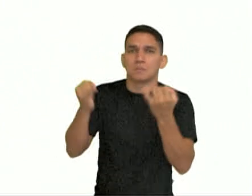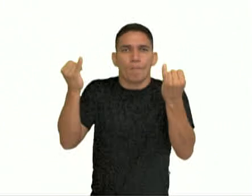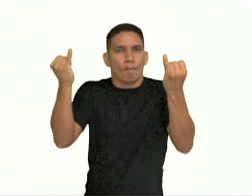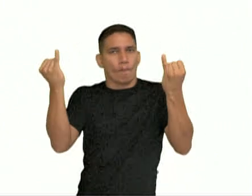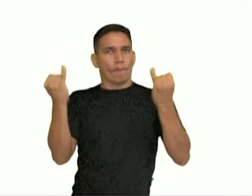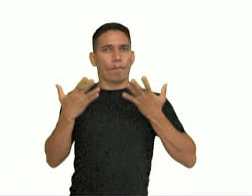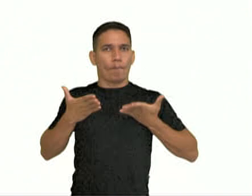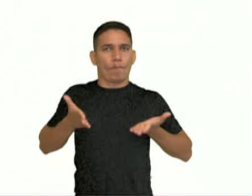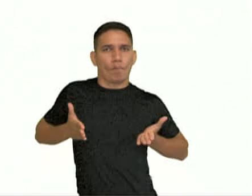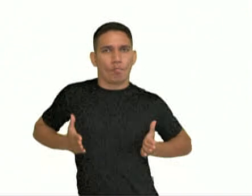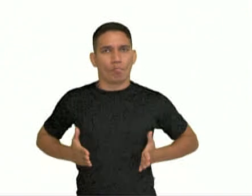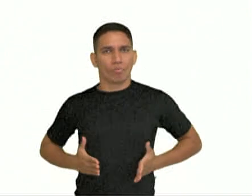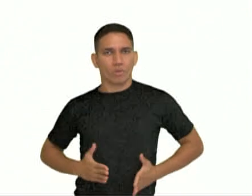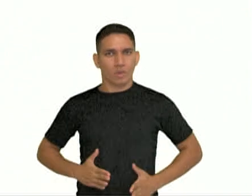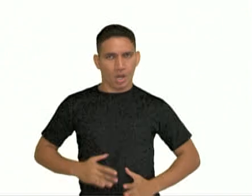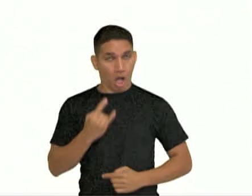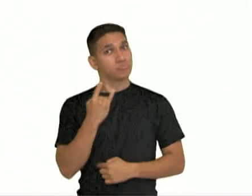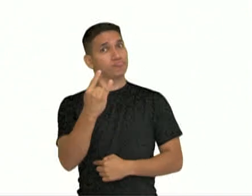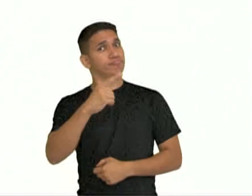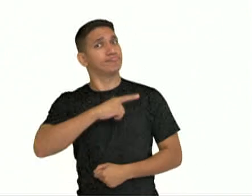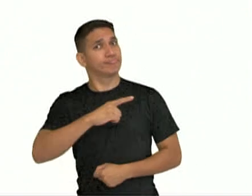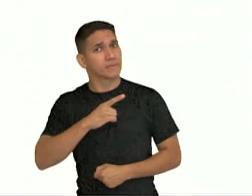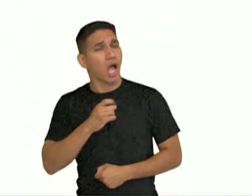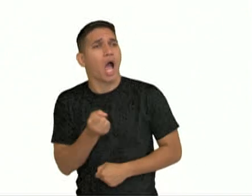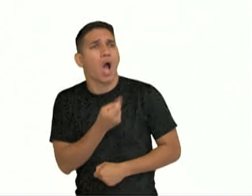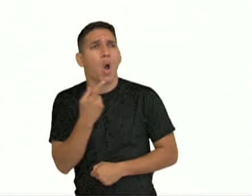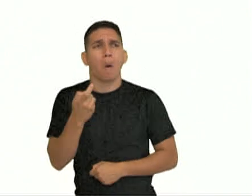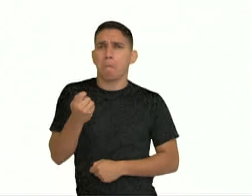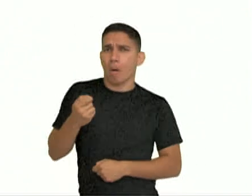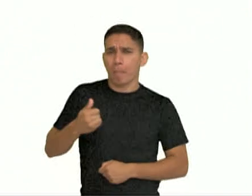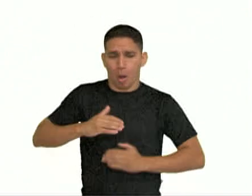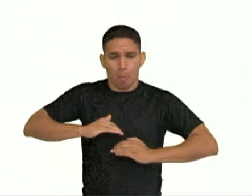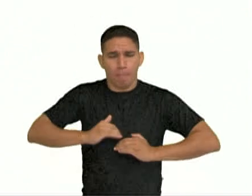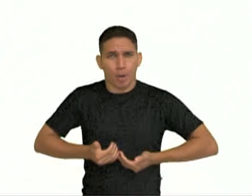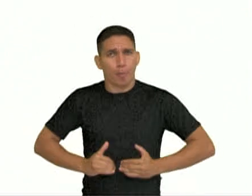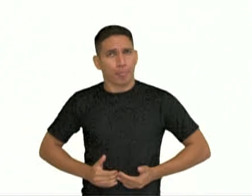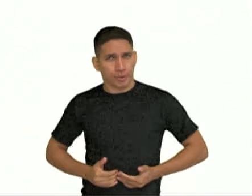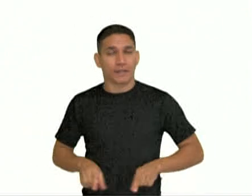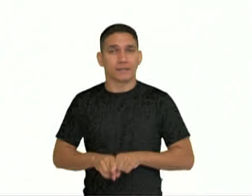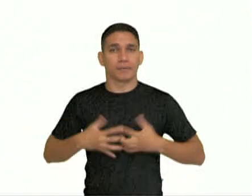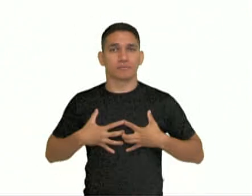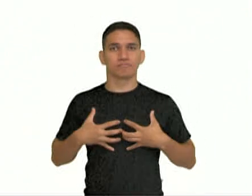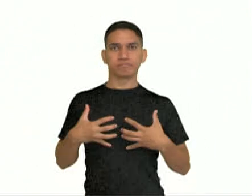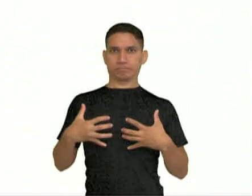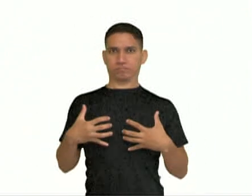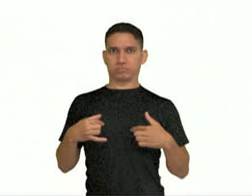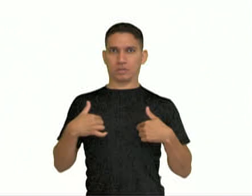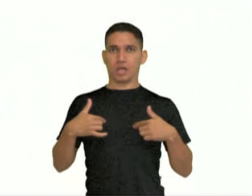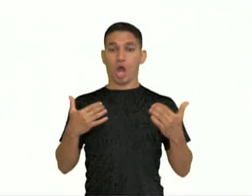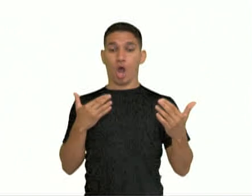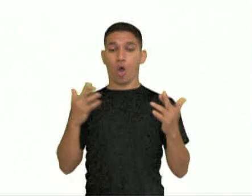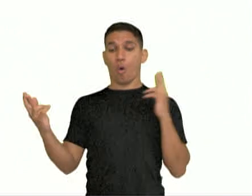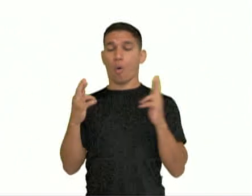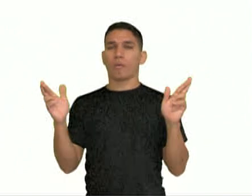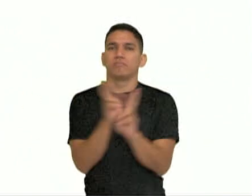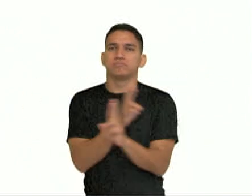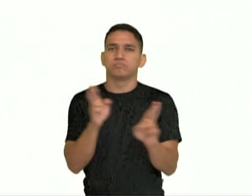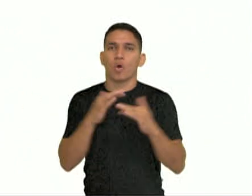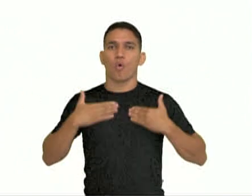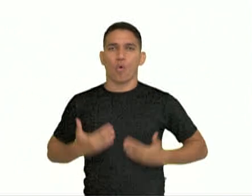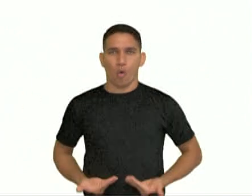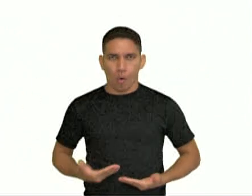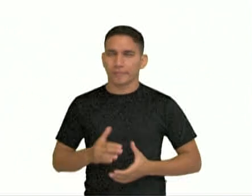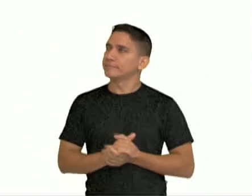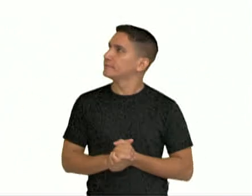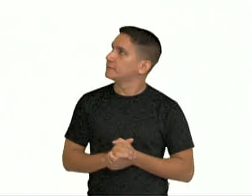corpo dela, ainda assim destacando uma certa musculatura, a proporção do busto em relação ao corpo da pessoa